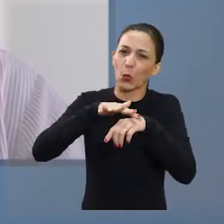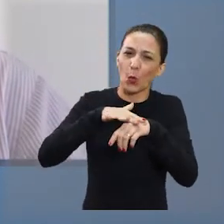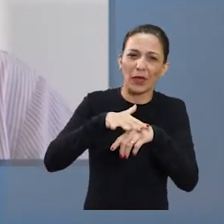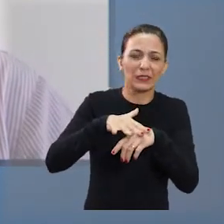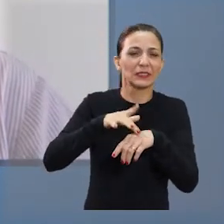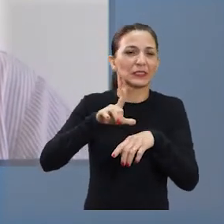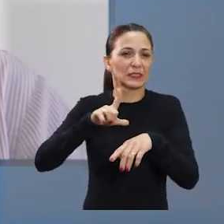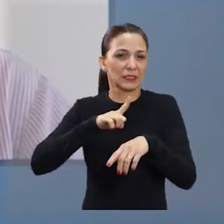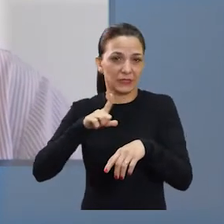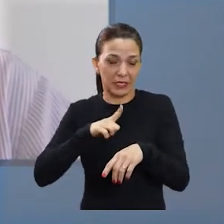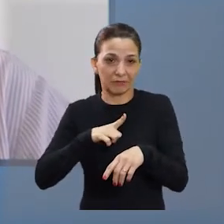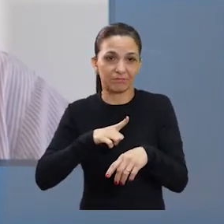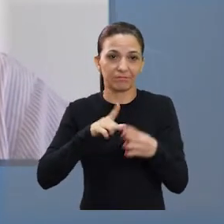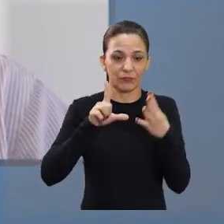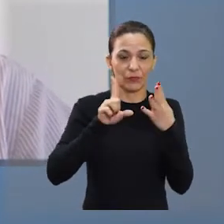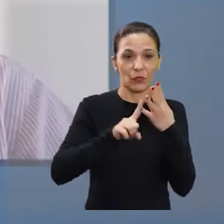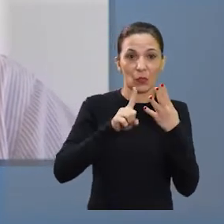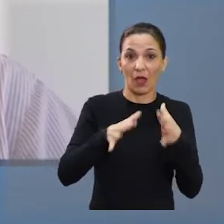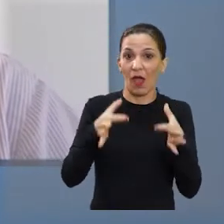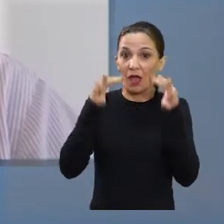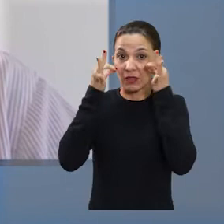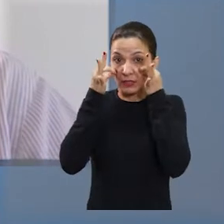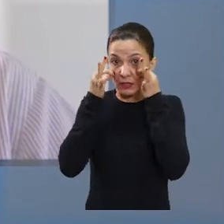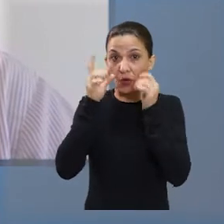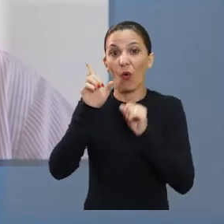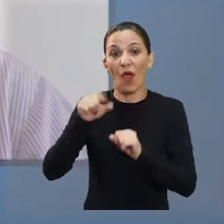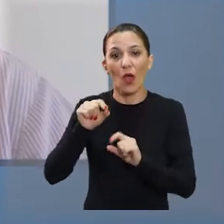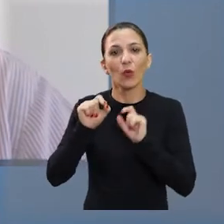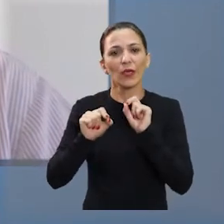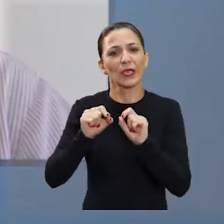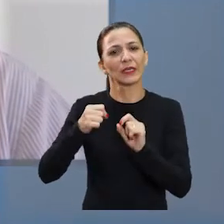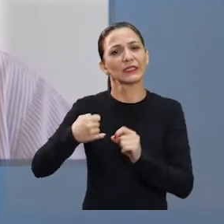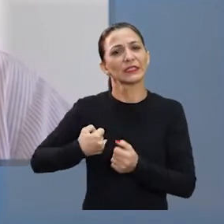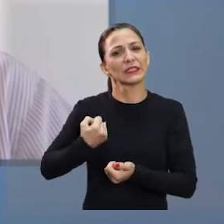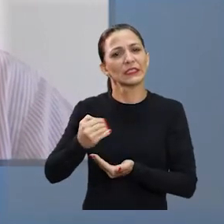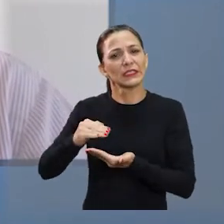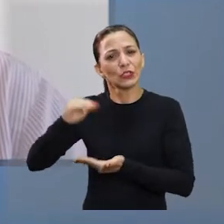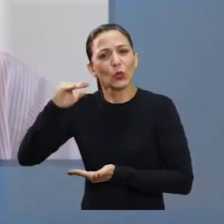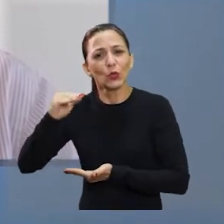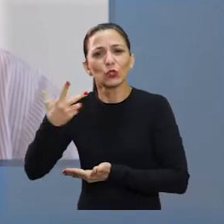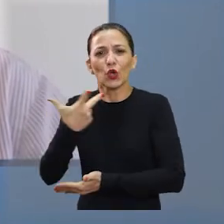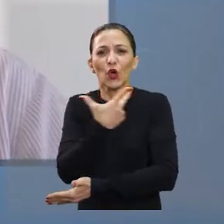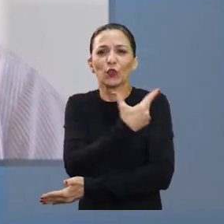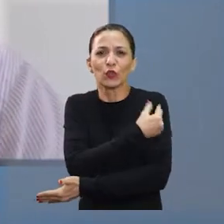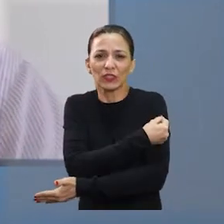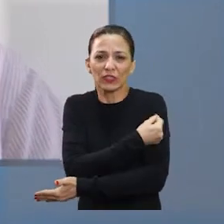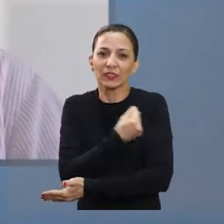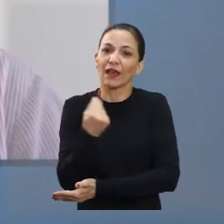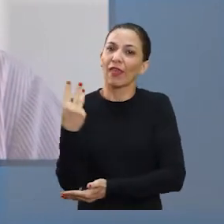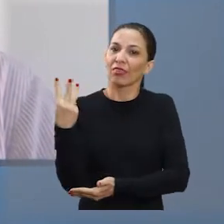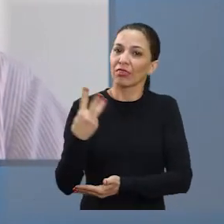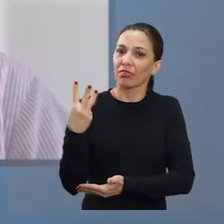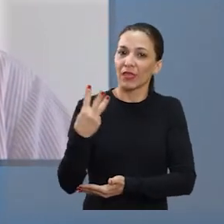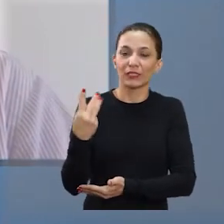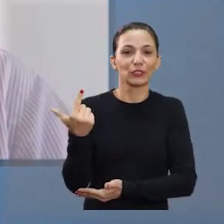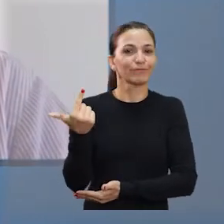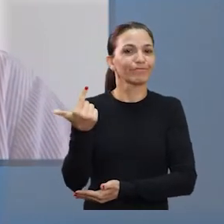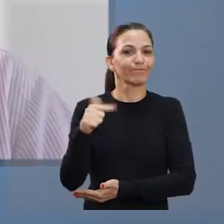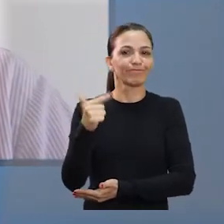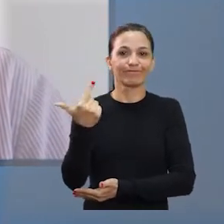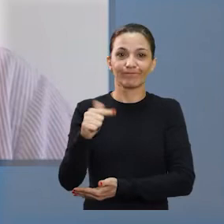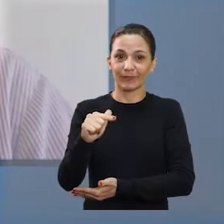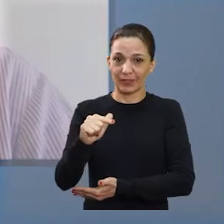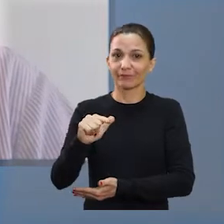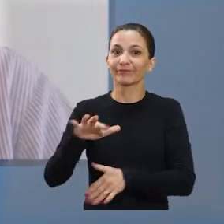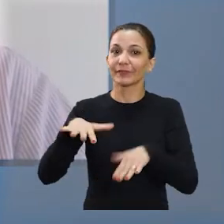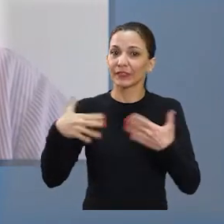comorbidades graves. Mas uma coisa que chama atenção, e aqui cabe uma reflexão, né, e reforçar isso,